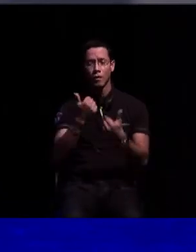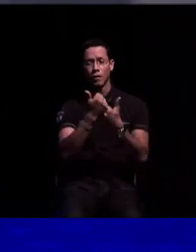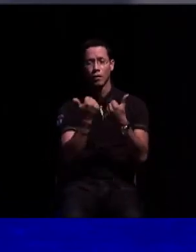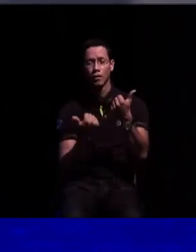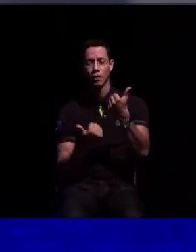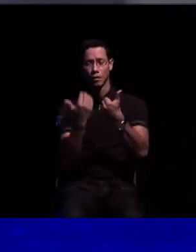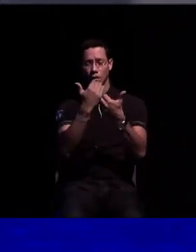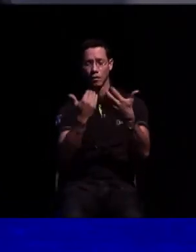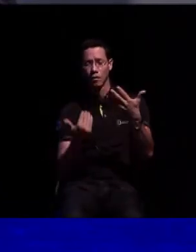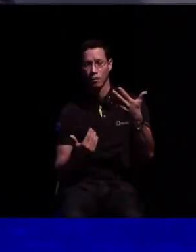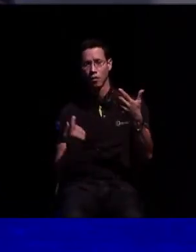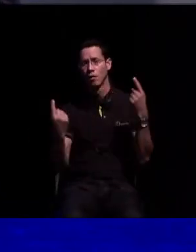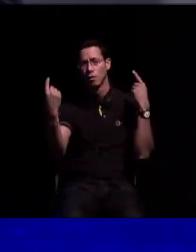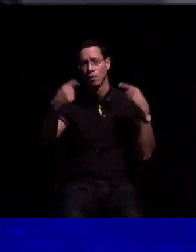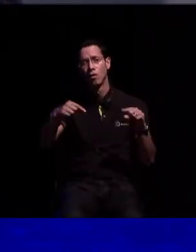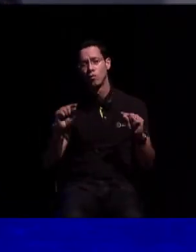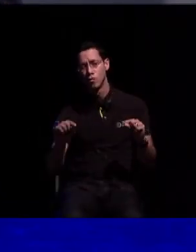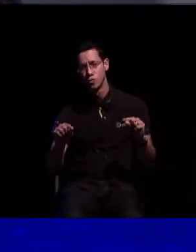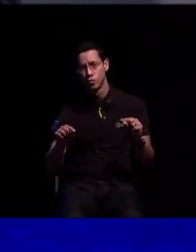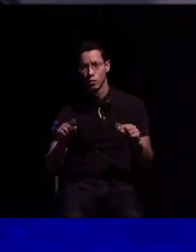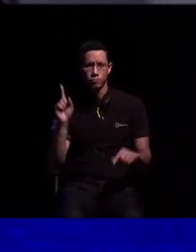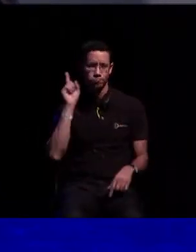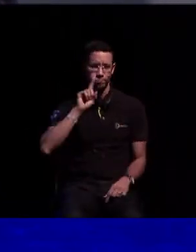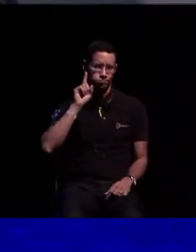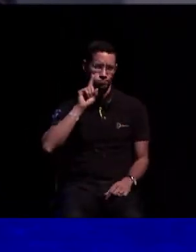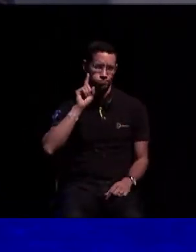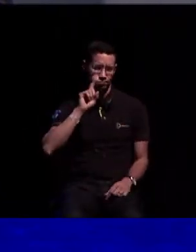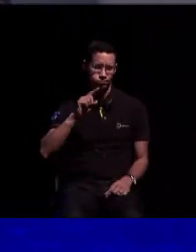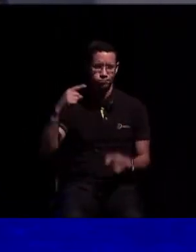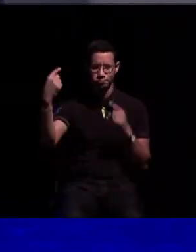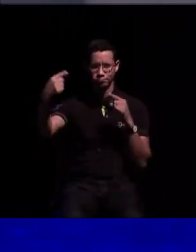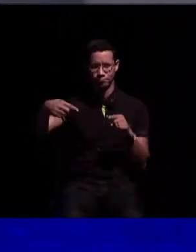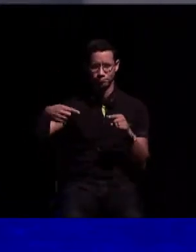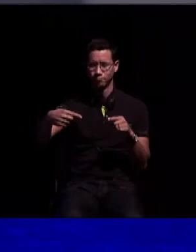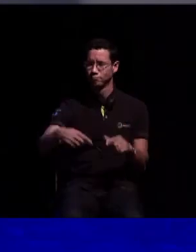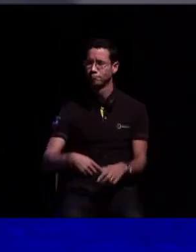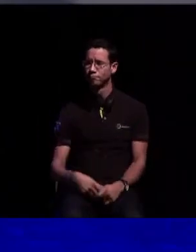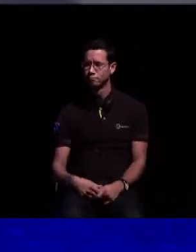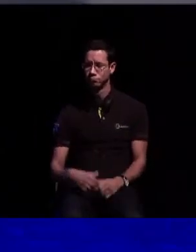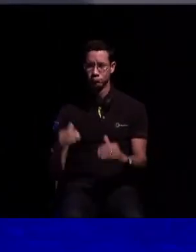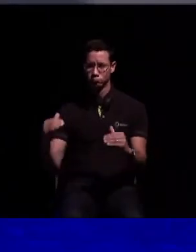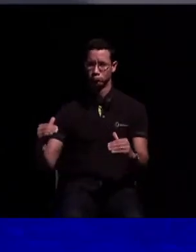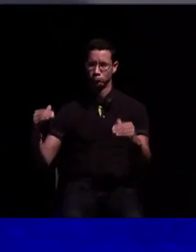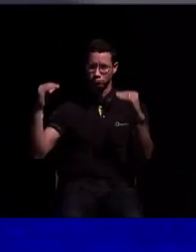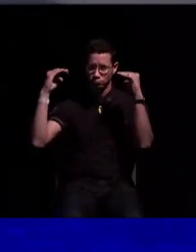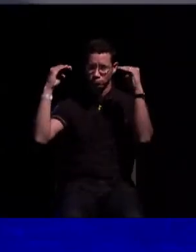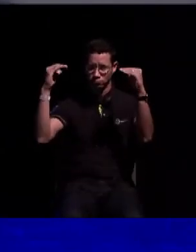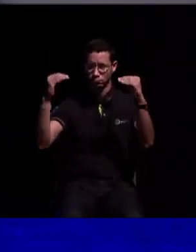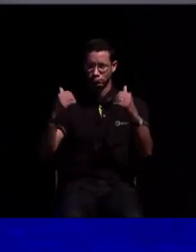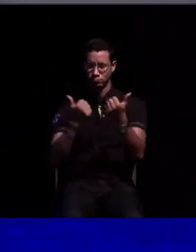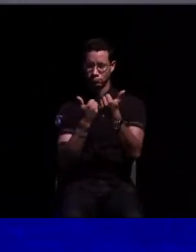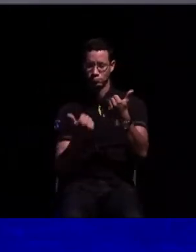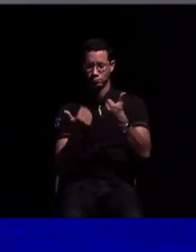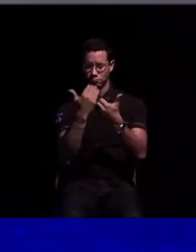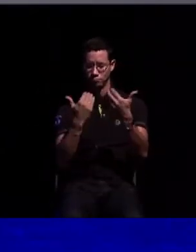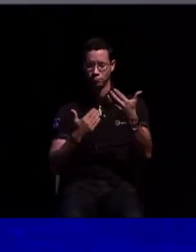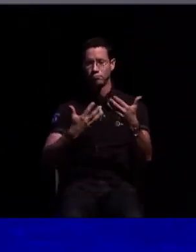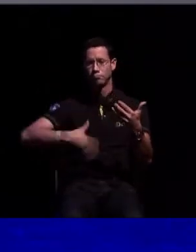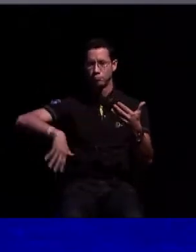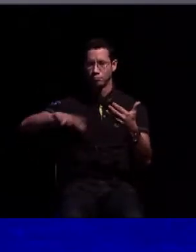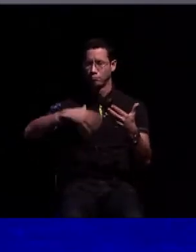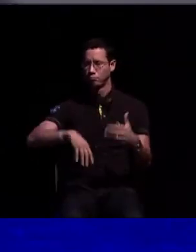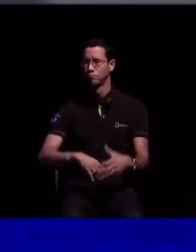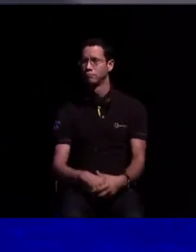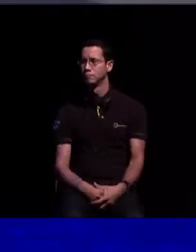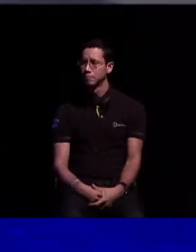com a Inglaterra ou com a França, é com os Estados Unidos, né? Quer dizer, são os Estados Unidos que ocupam esse lugar, e aí você vai definir o quê?